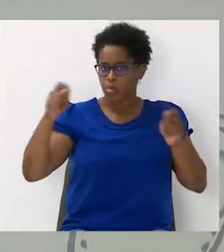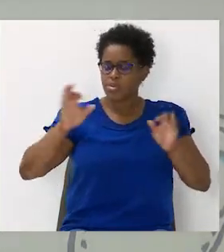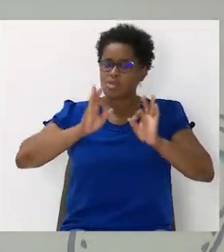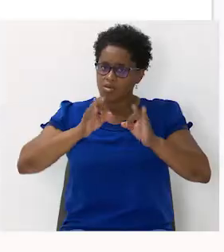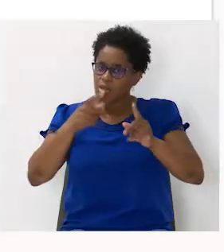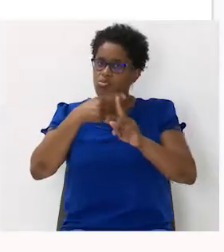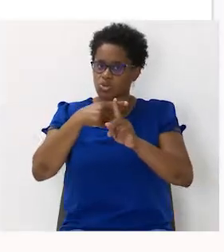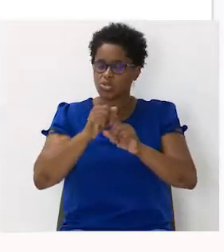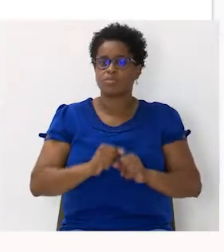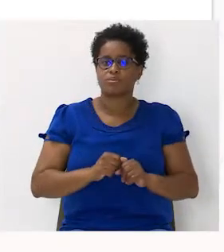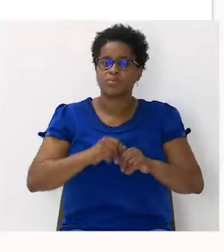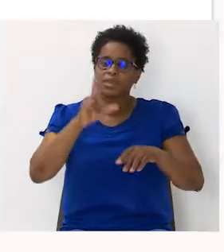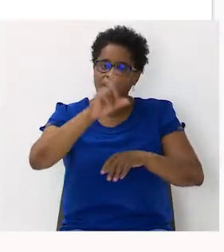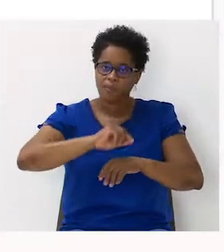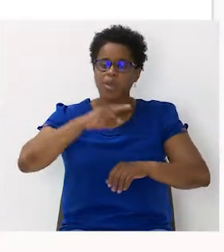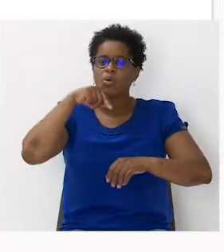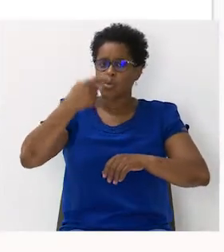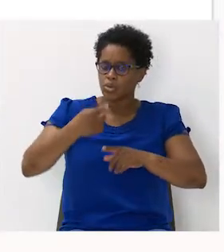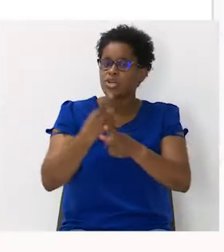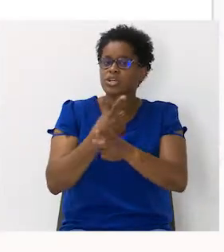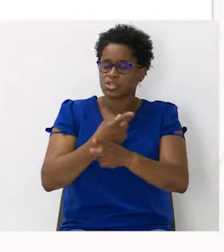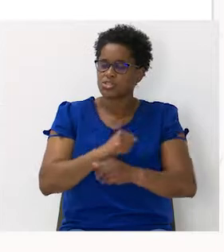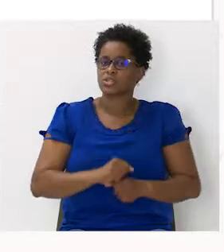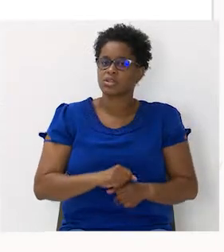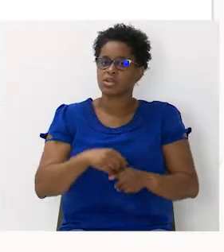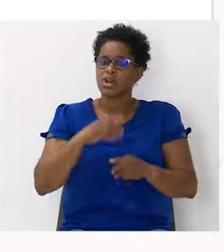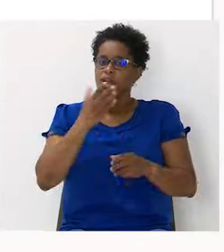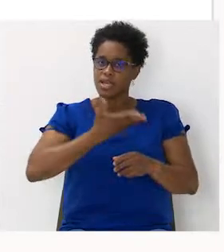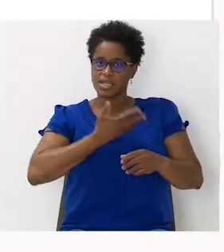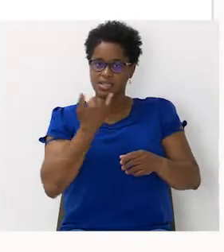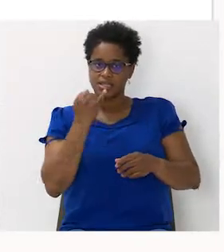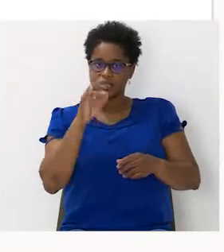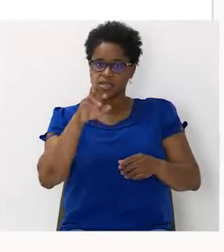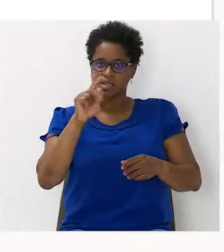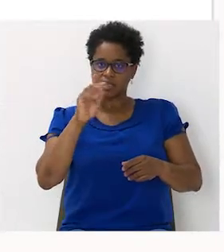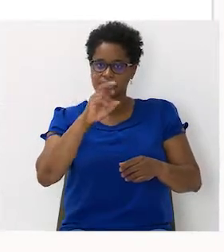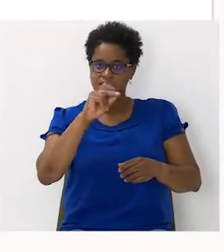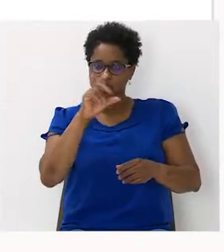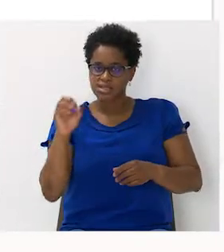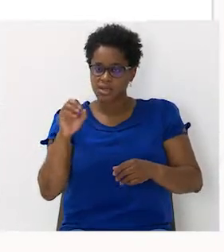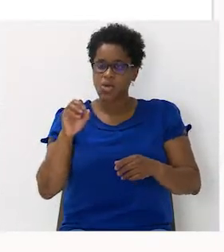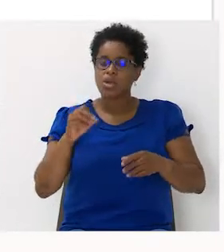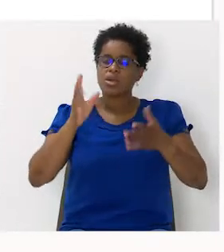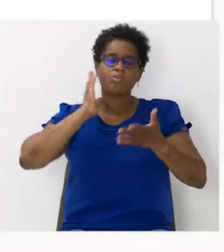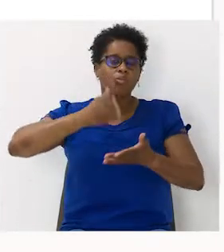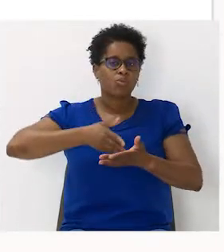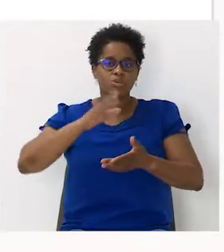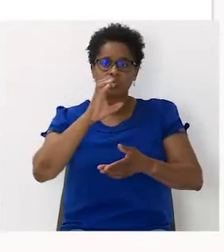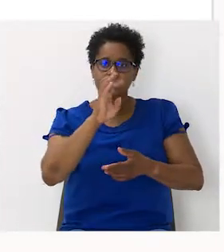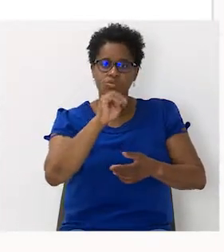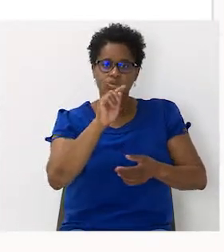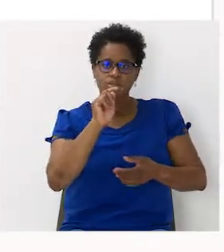positivo. E também outra característica é a direção. E por último,